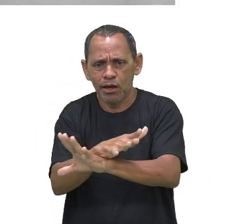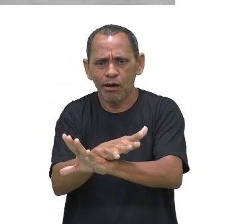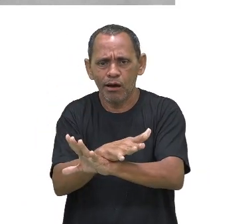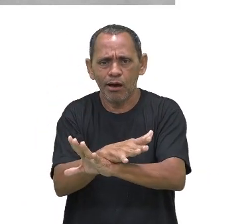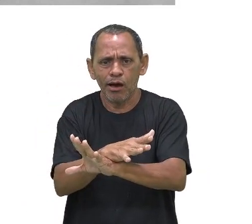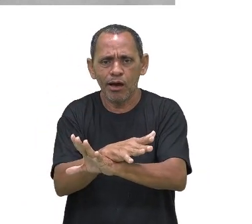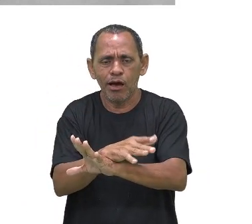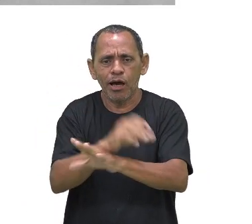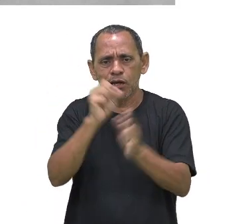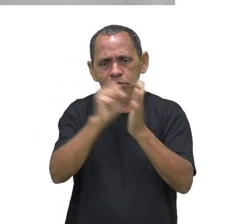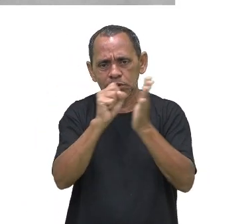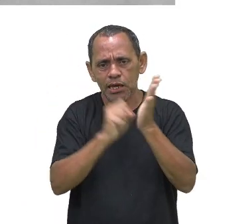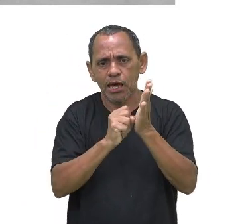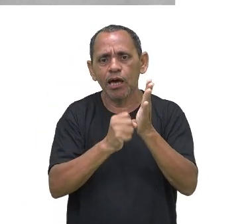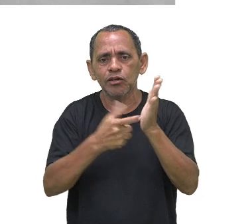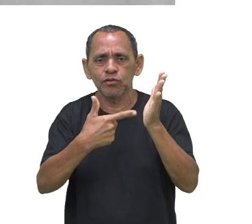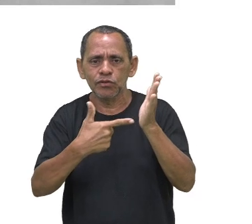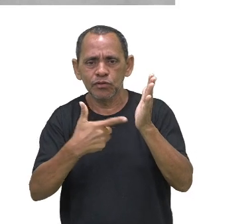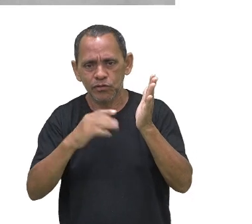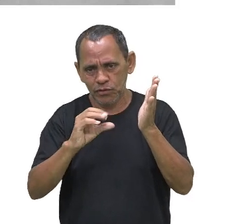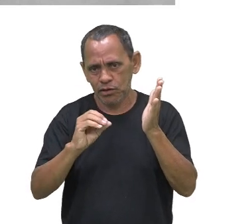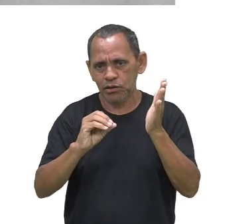século vivenciando,